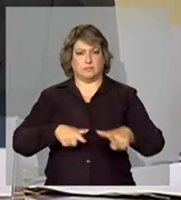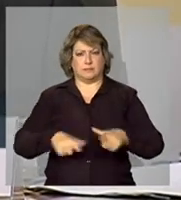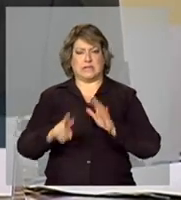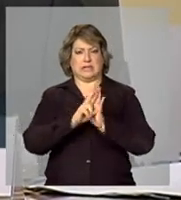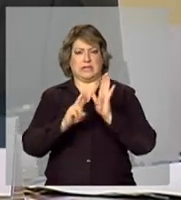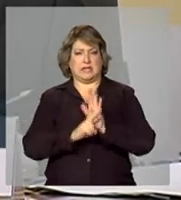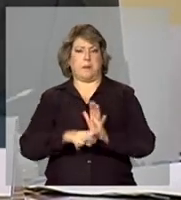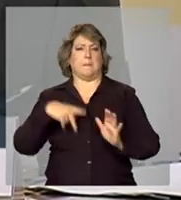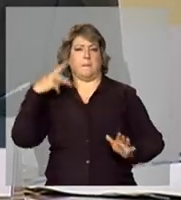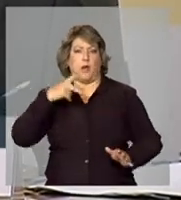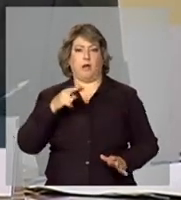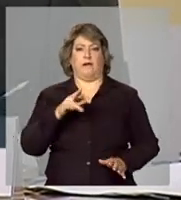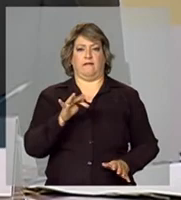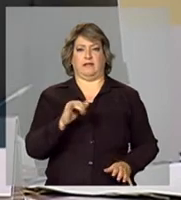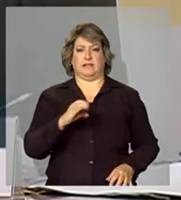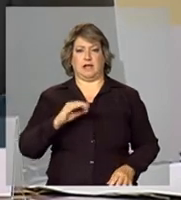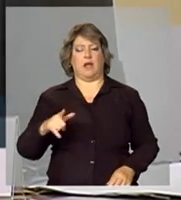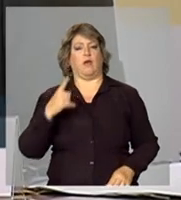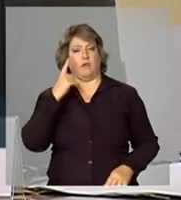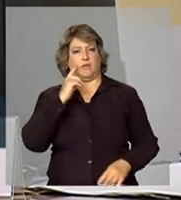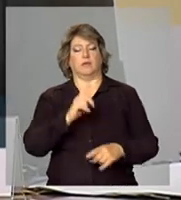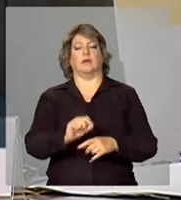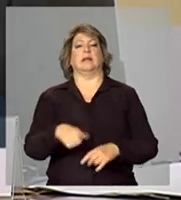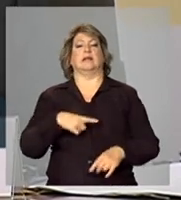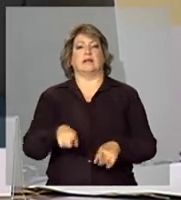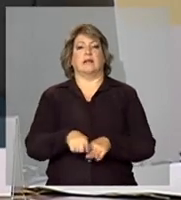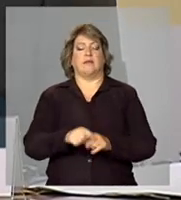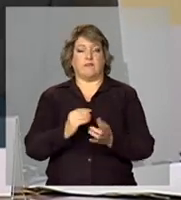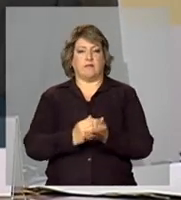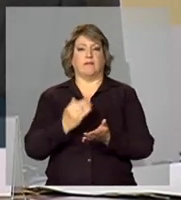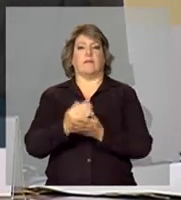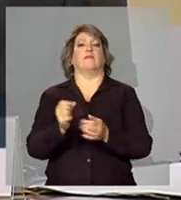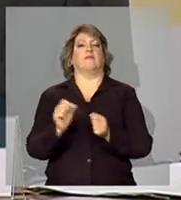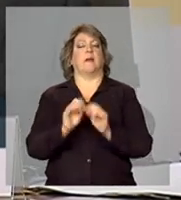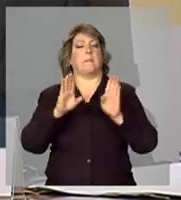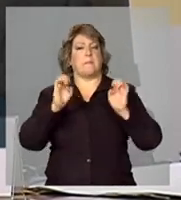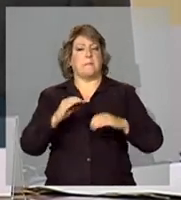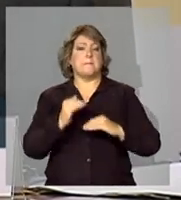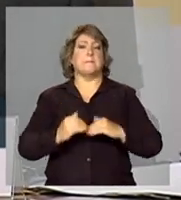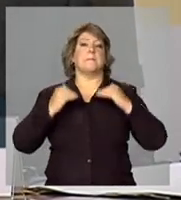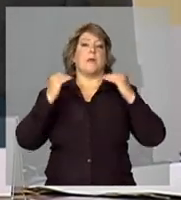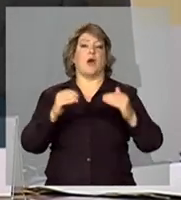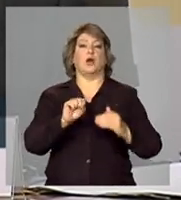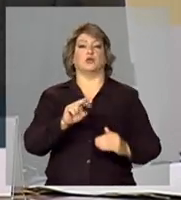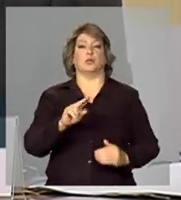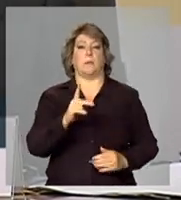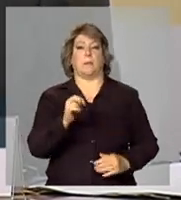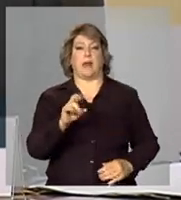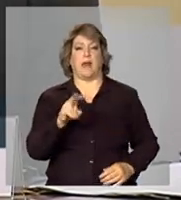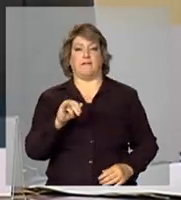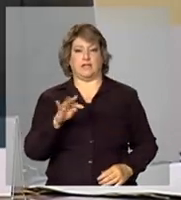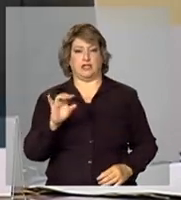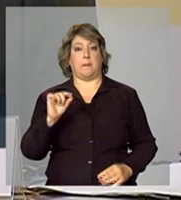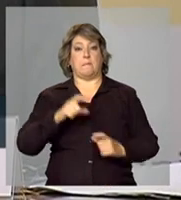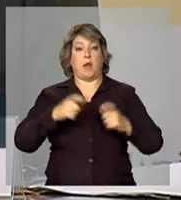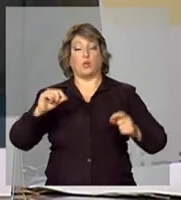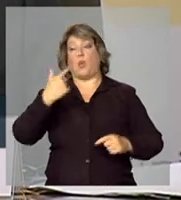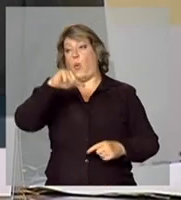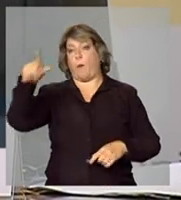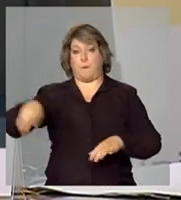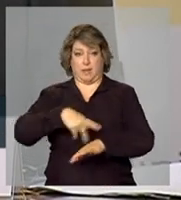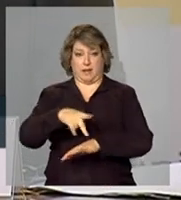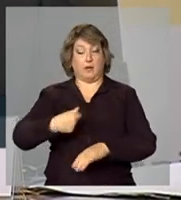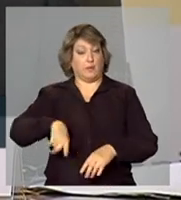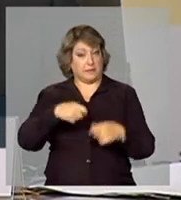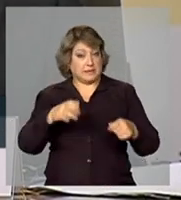sólida e fazendo um superávit maior do que outros países nós temos que saber que uma